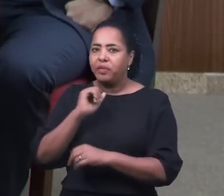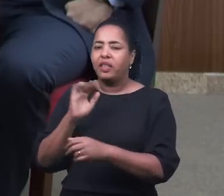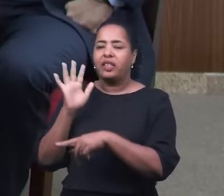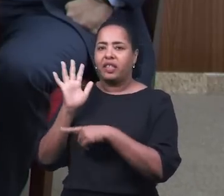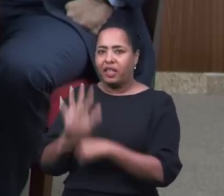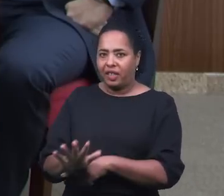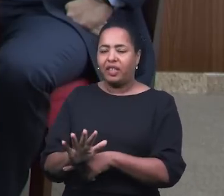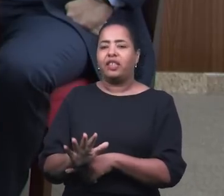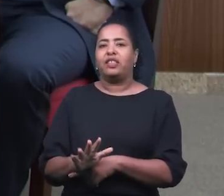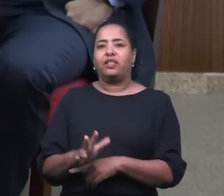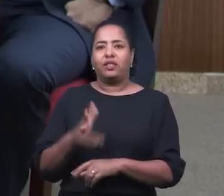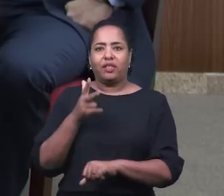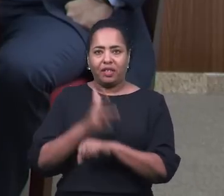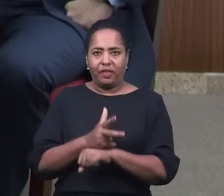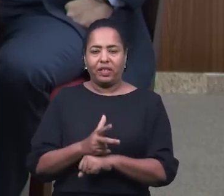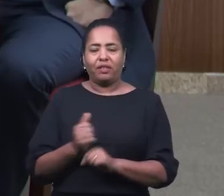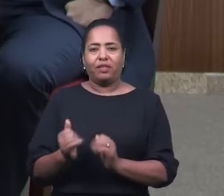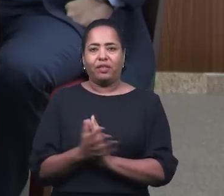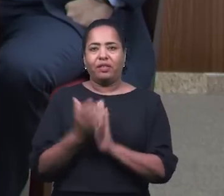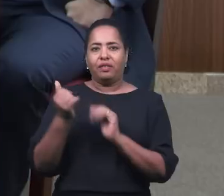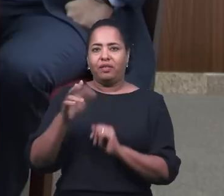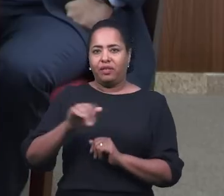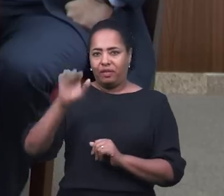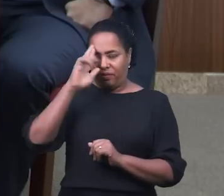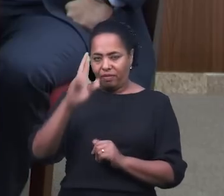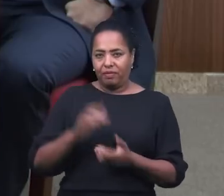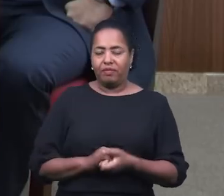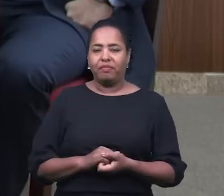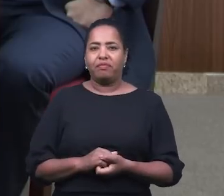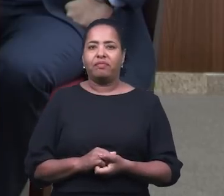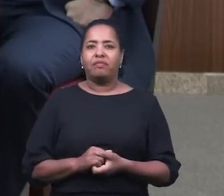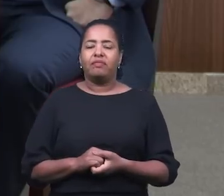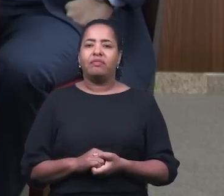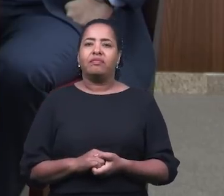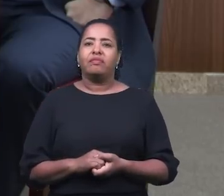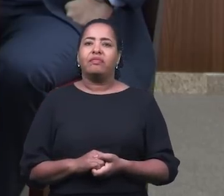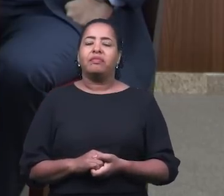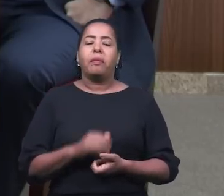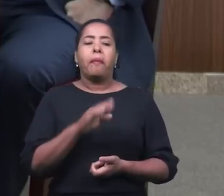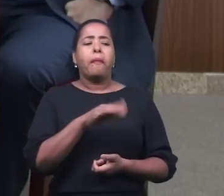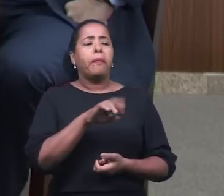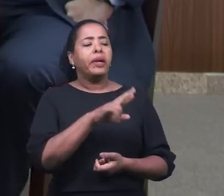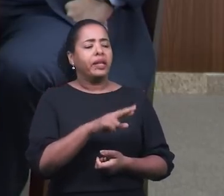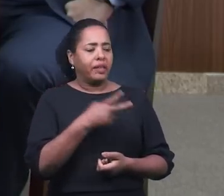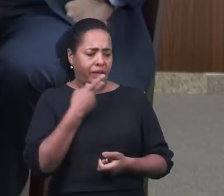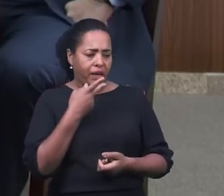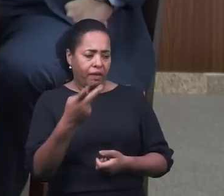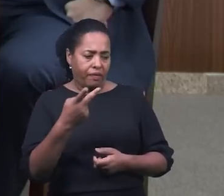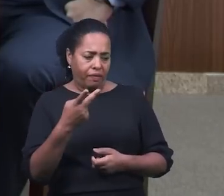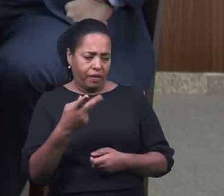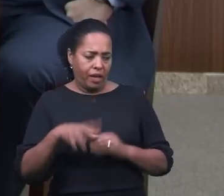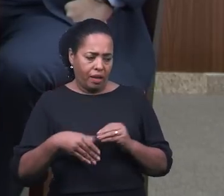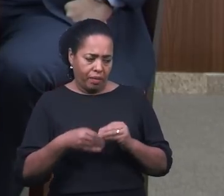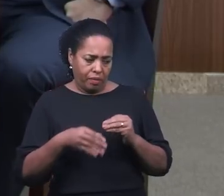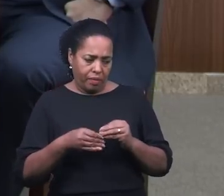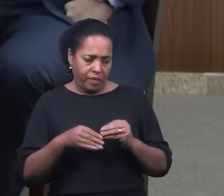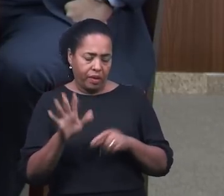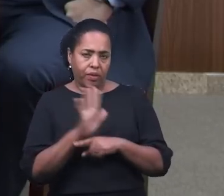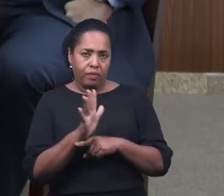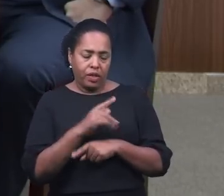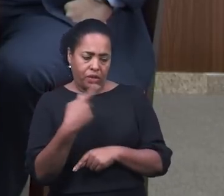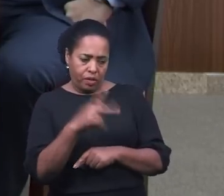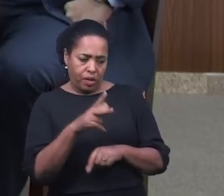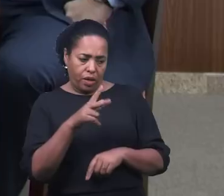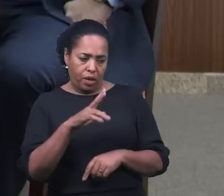para que as ajudem nessas gravações. Louvado seja o nome do Senhor. Muito bem, Brenda, algum comentário a respeito dos